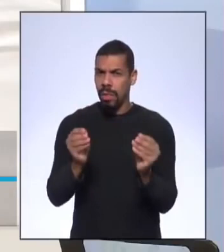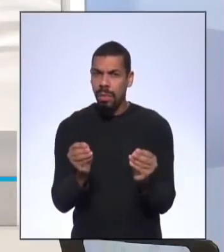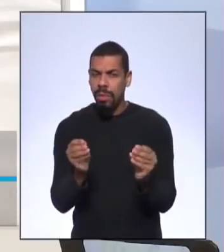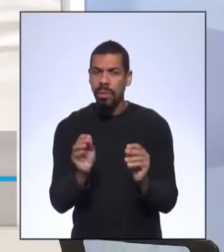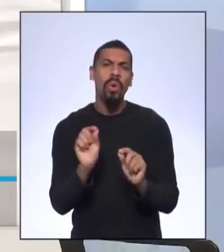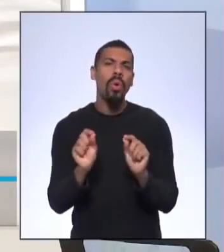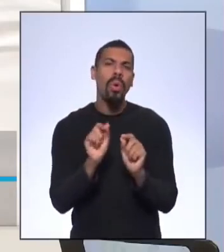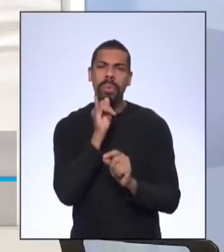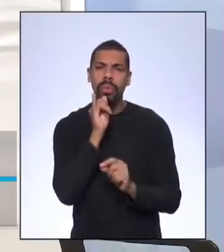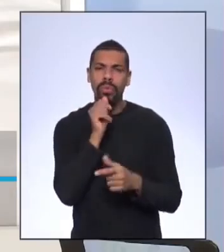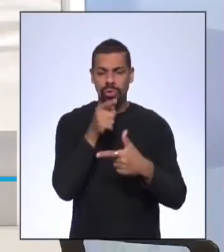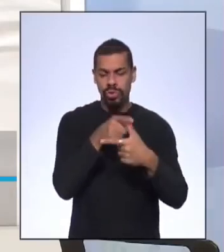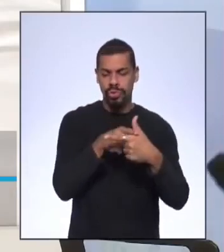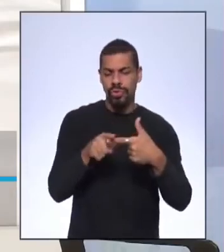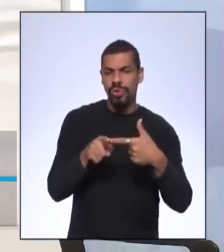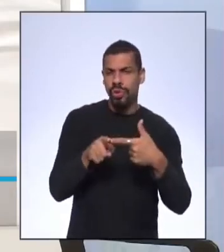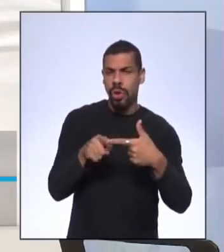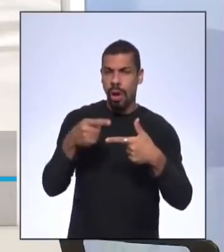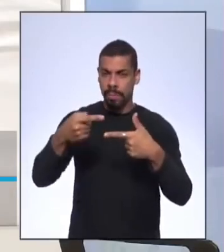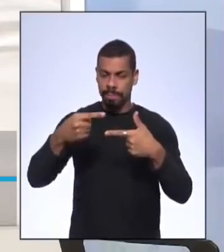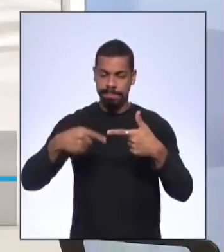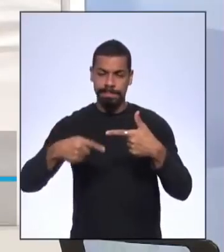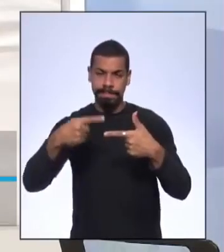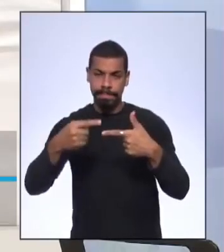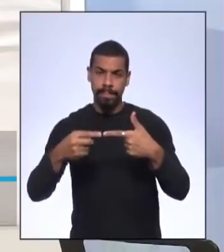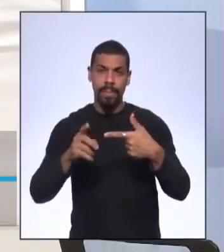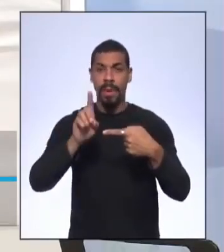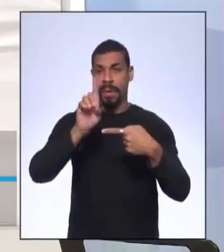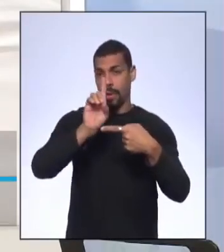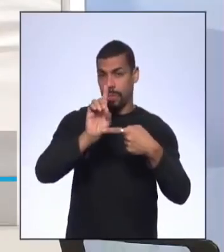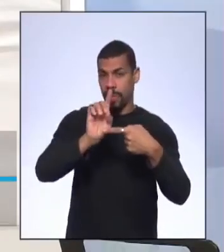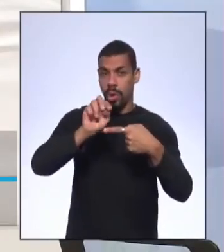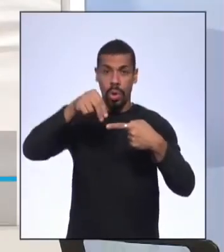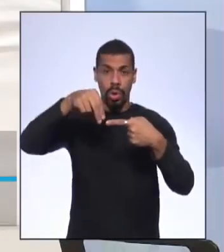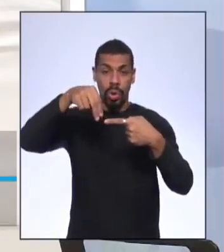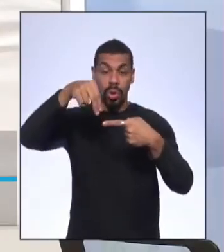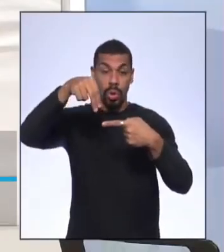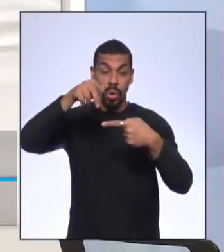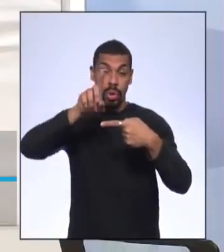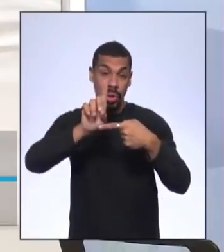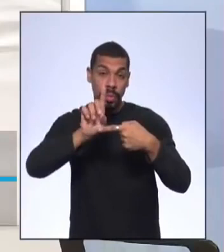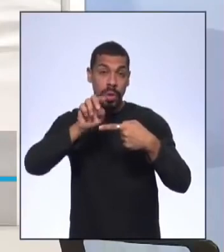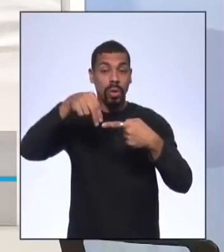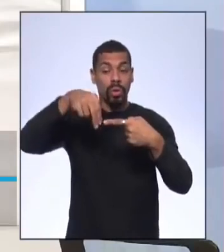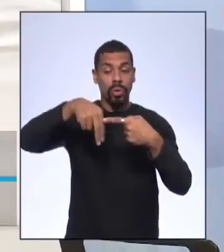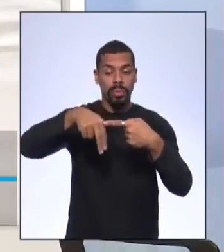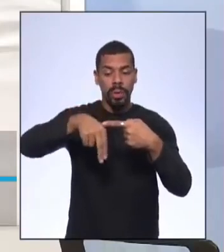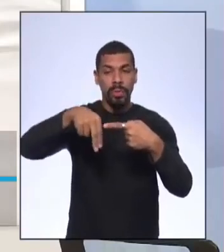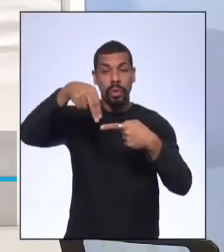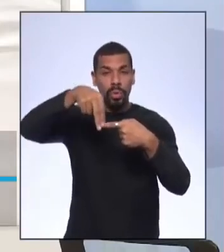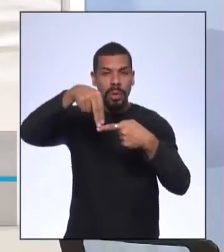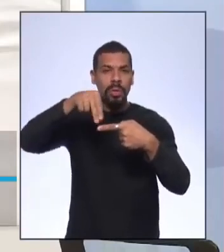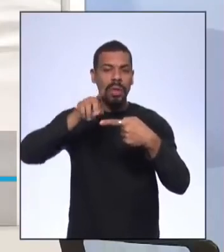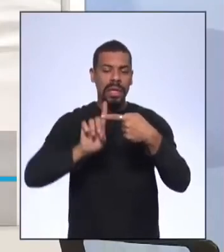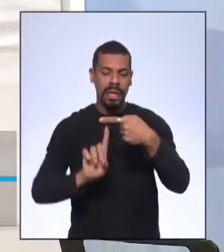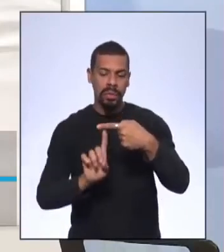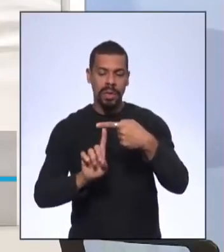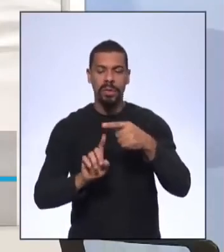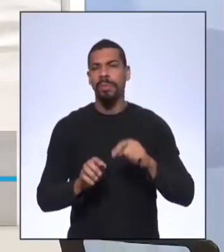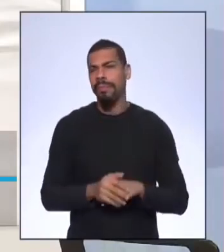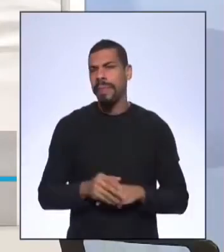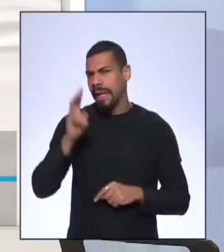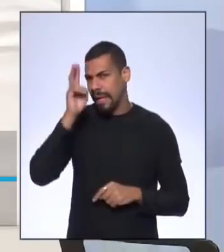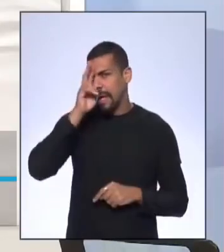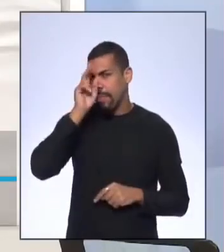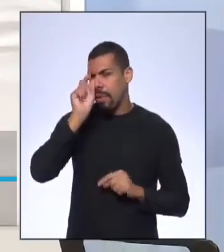tinham, lembra que tinha que dividir ambos, numerador e denominador, como nós já vimos anteriormente? A ideia aqui,